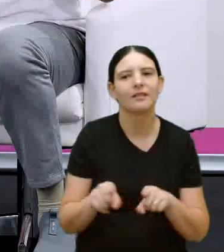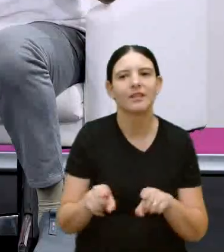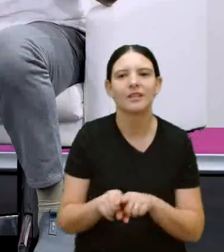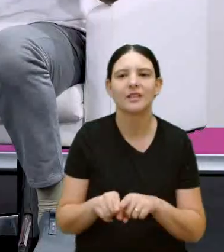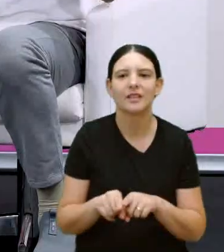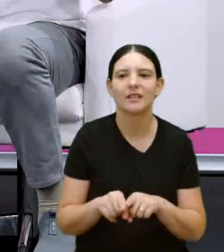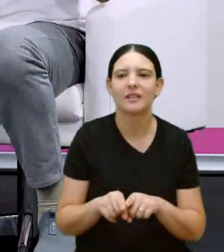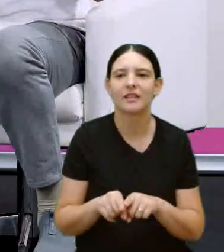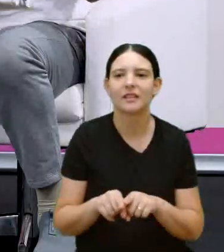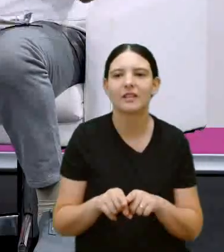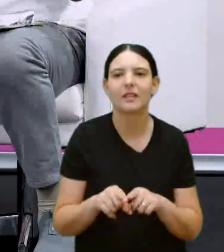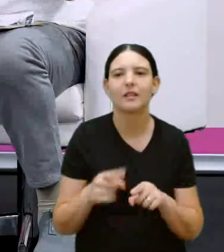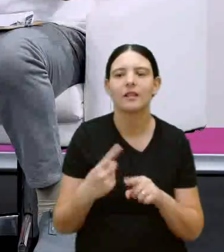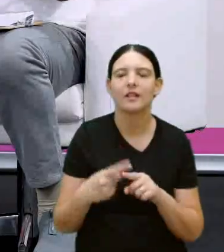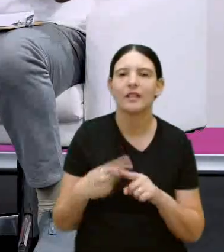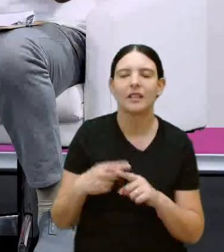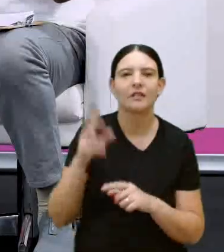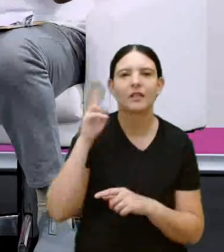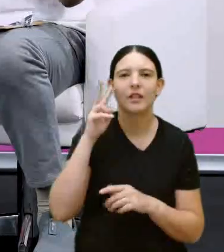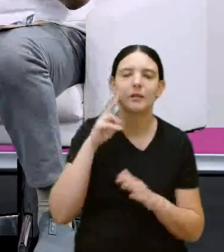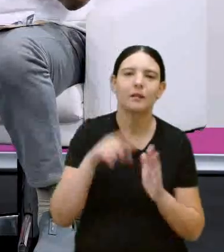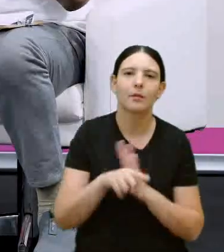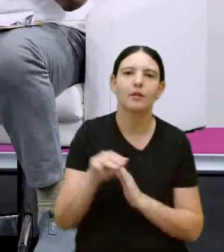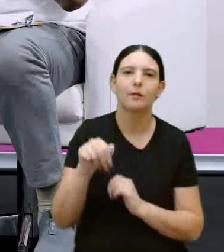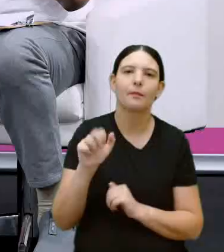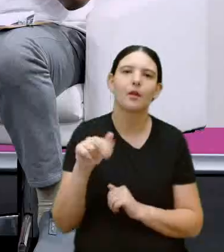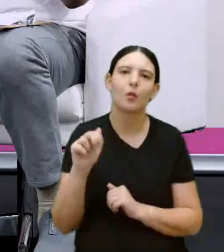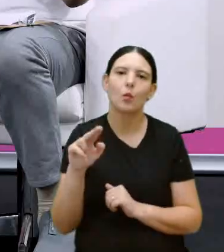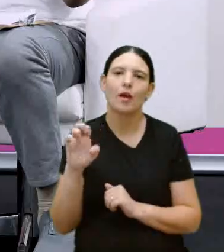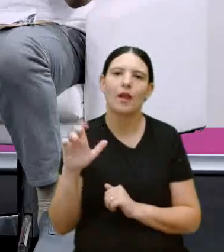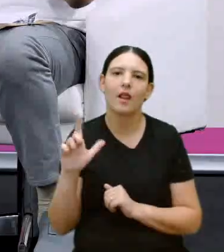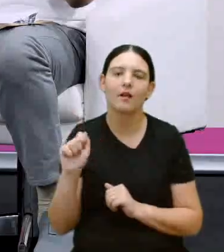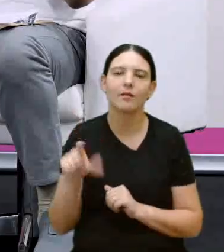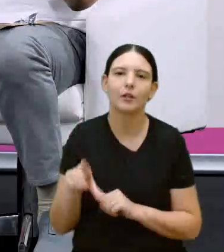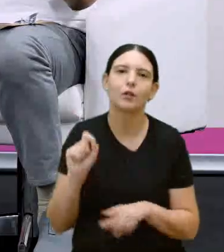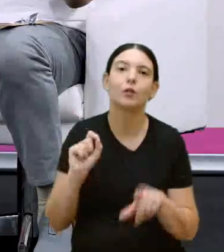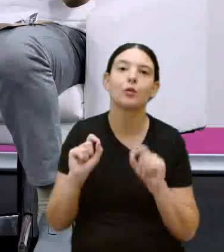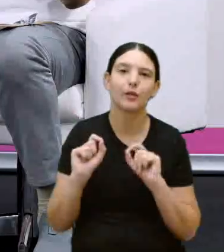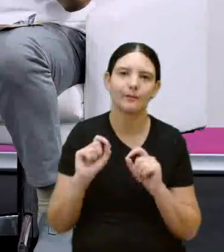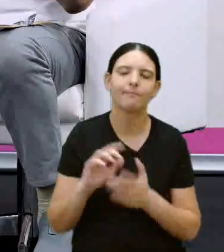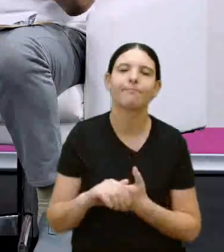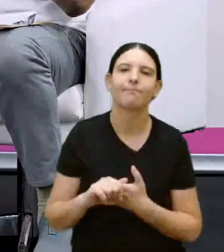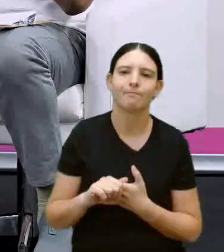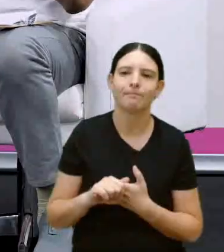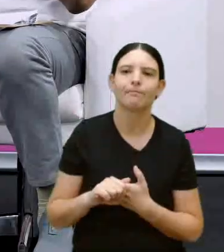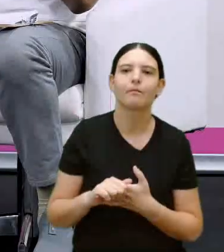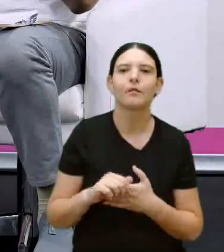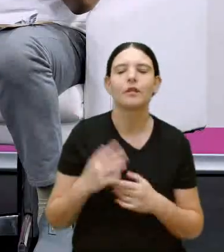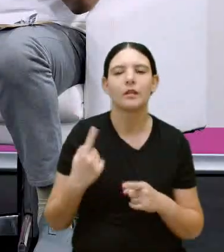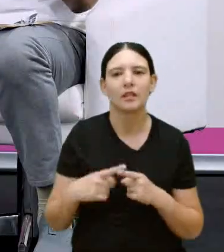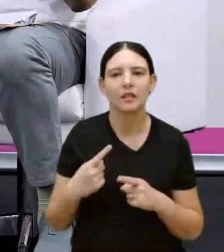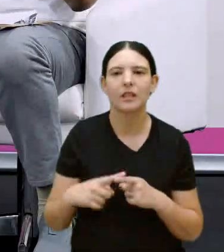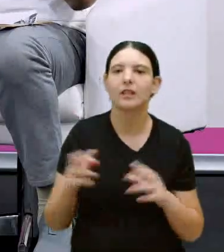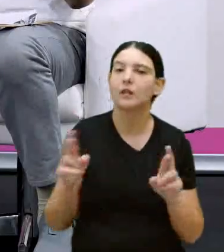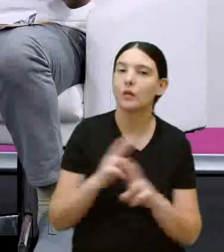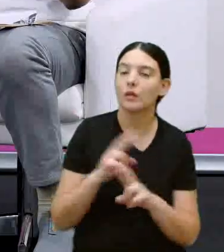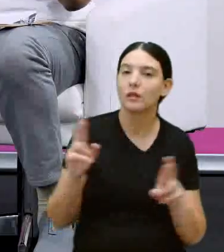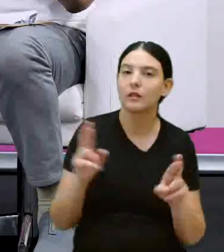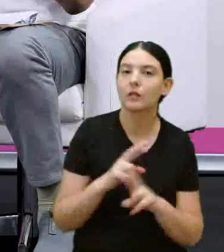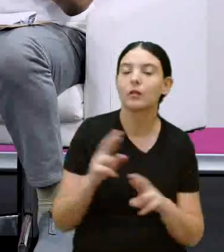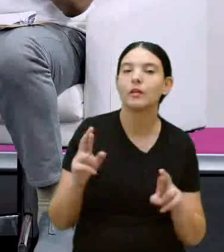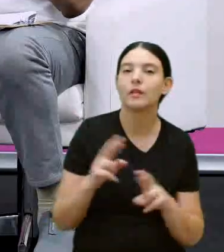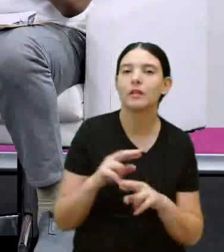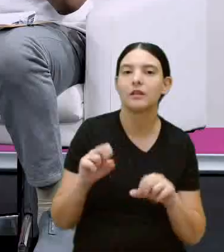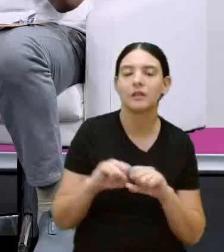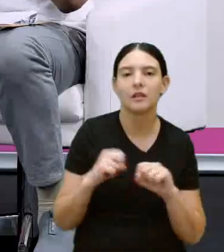lembrar, uma questão anterior da Manuela, com escolha. E as grandes relações amorosas, talvez, as